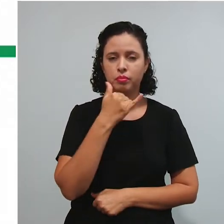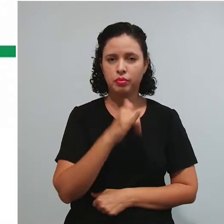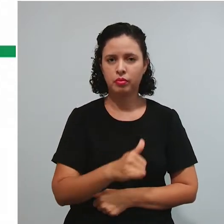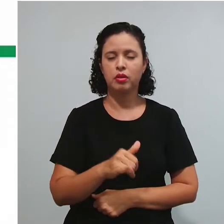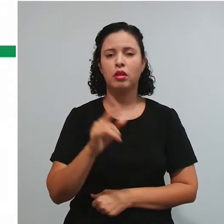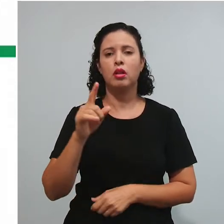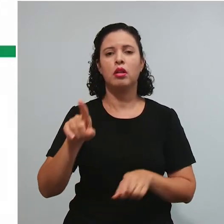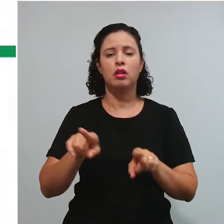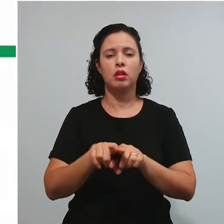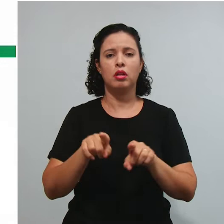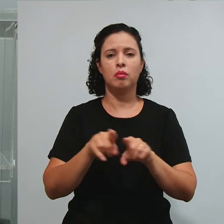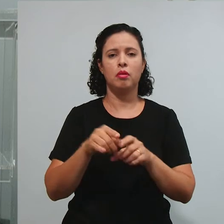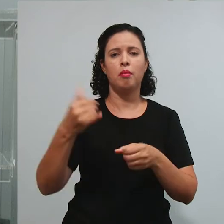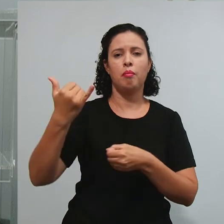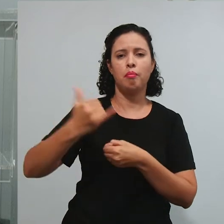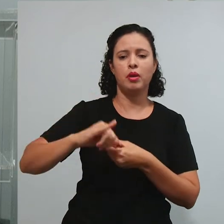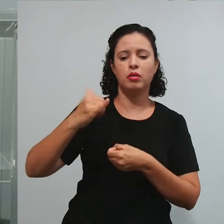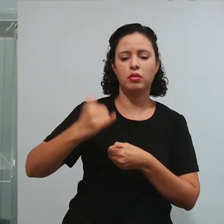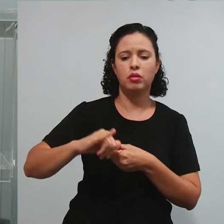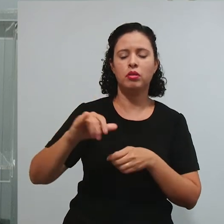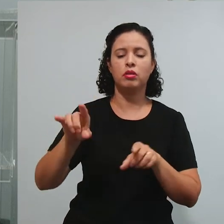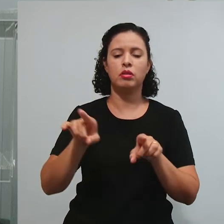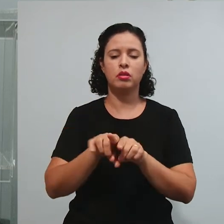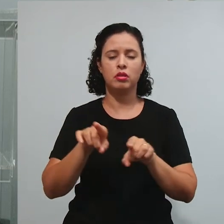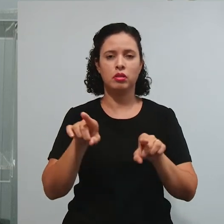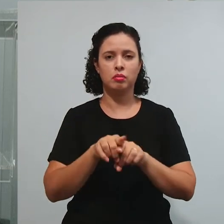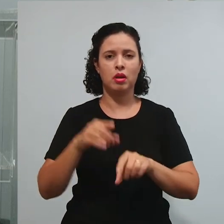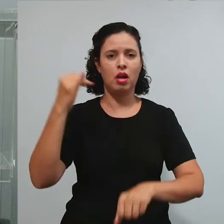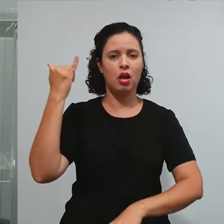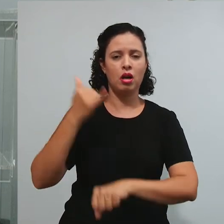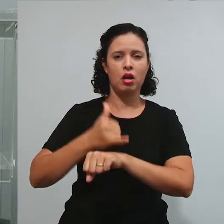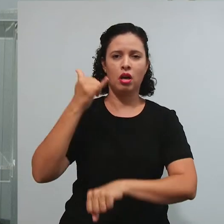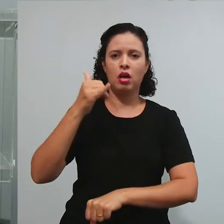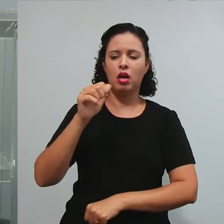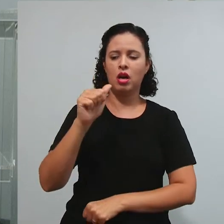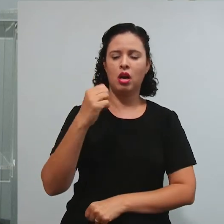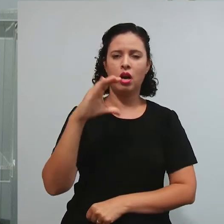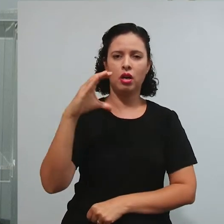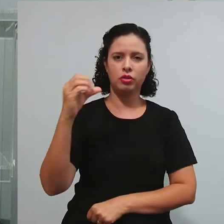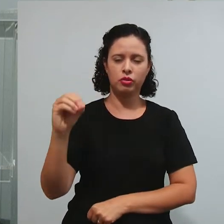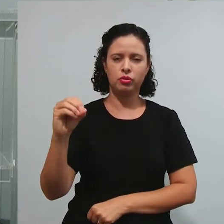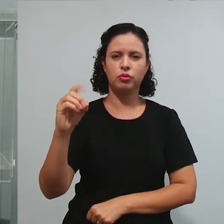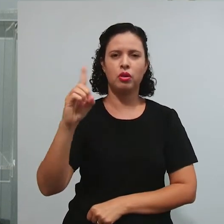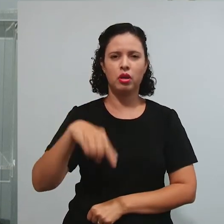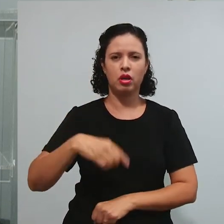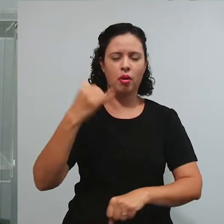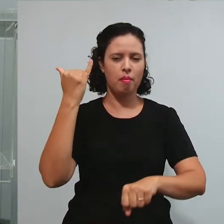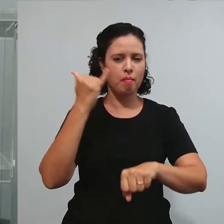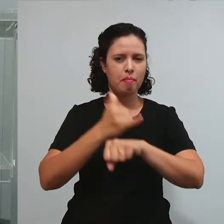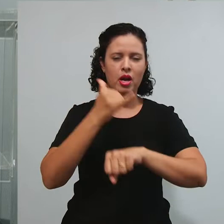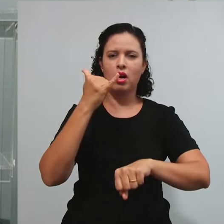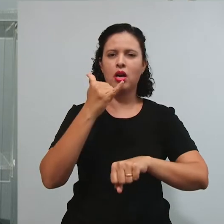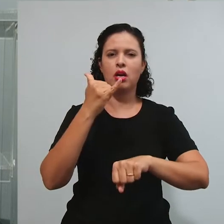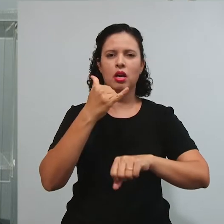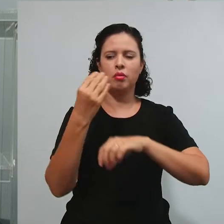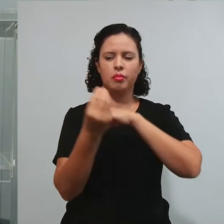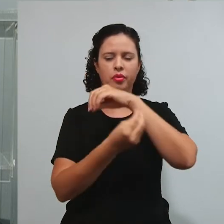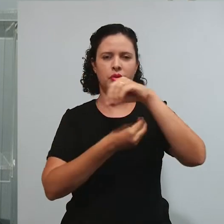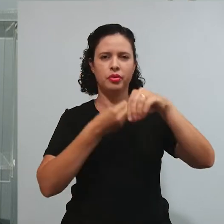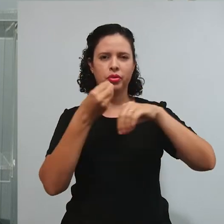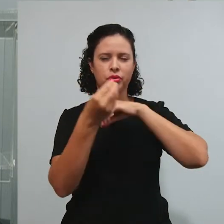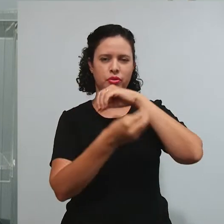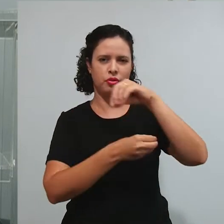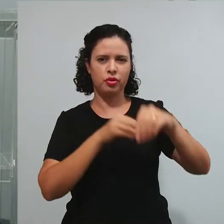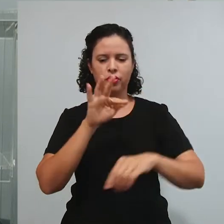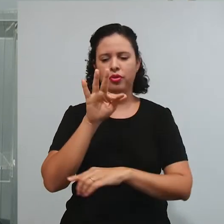aço. Né? O aço já é uma liga, né? Uma produção baseada no ferro